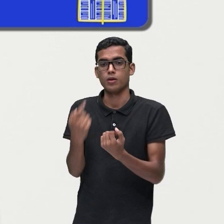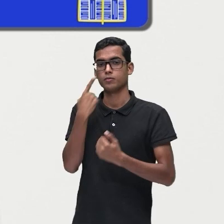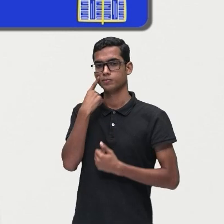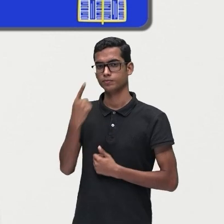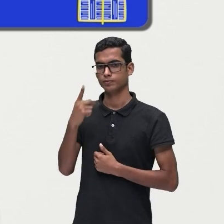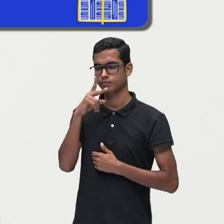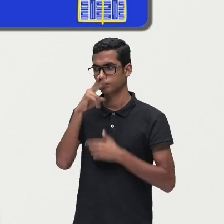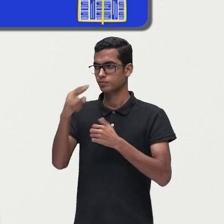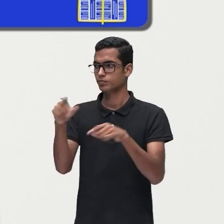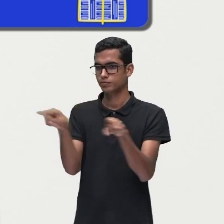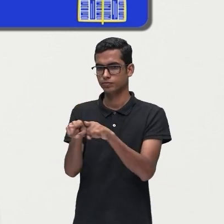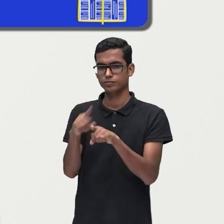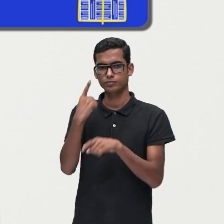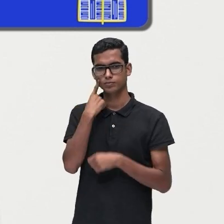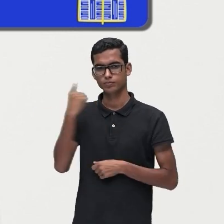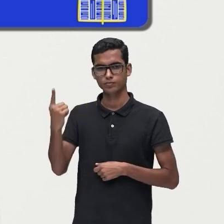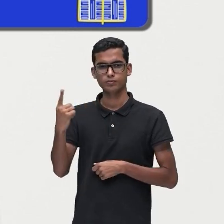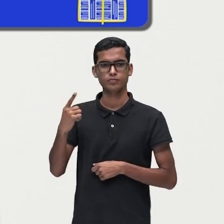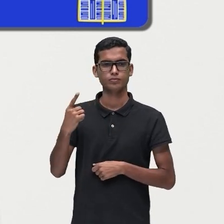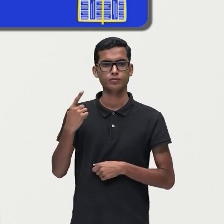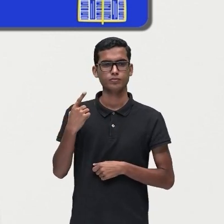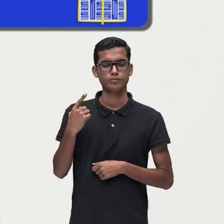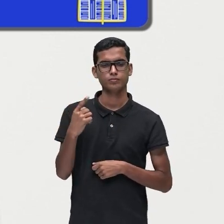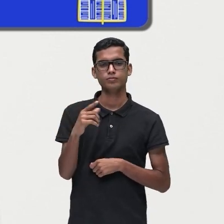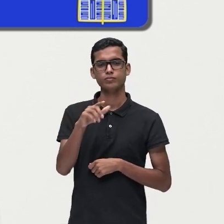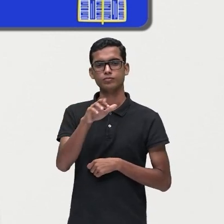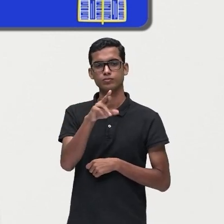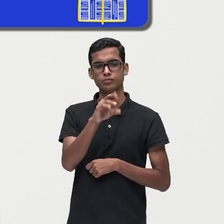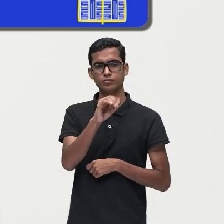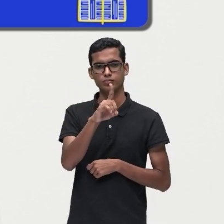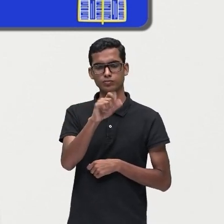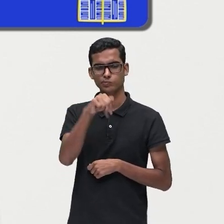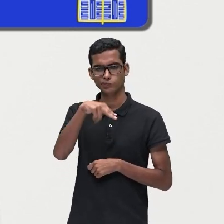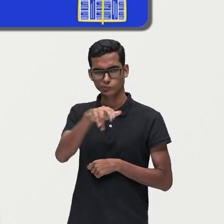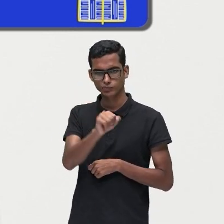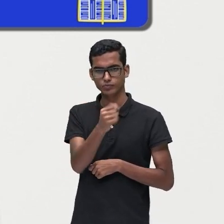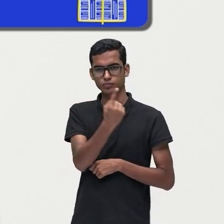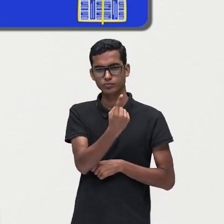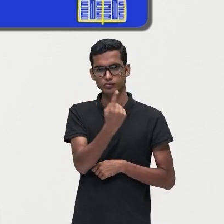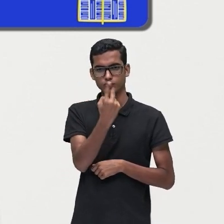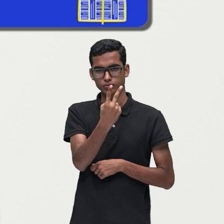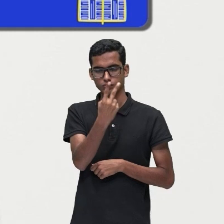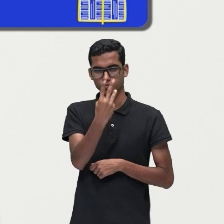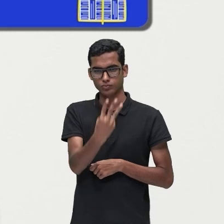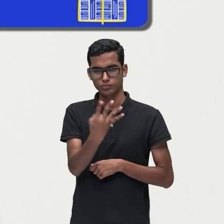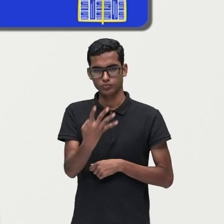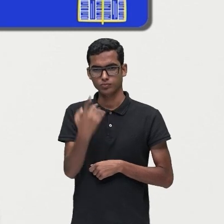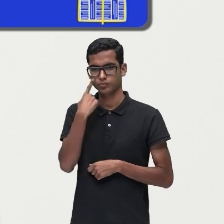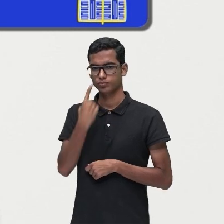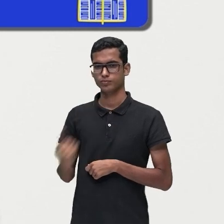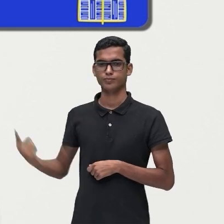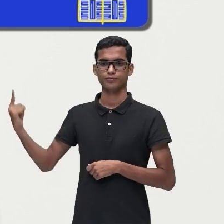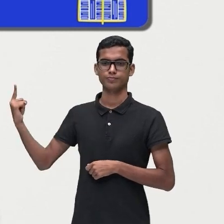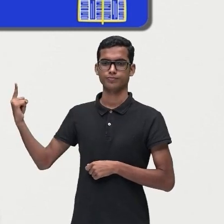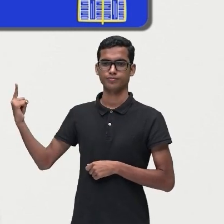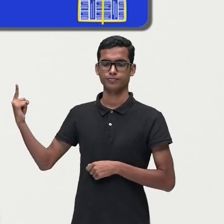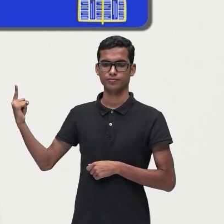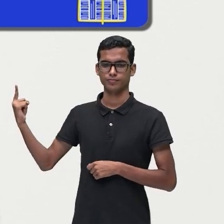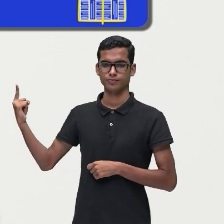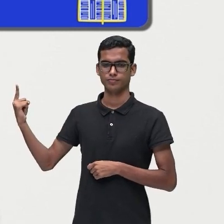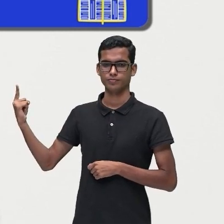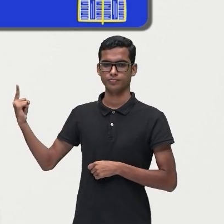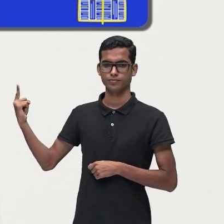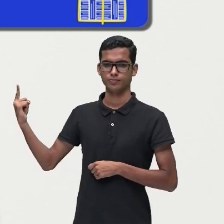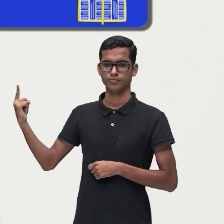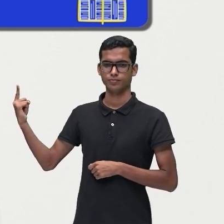roldanas 2, 3 e 4, que são denominadas móveis, porque estão fixadas entre elas,